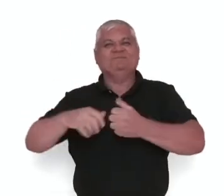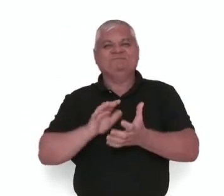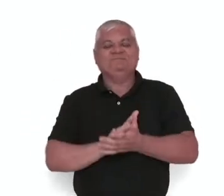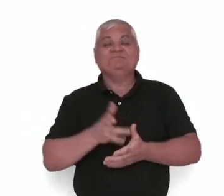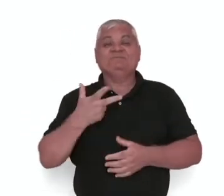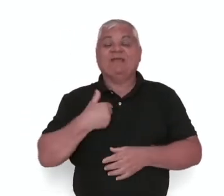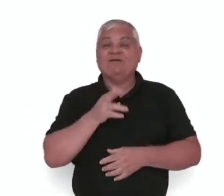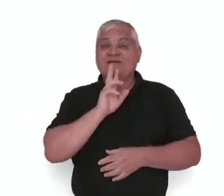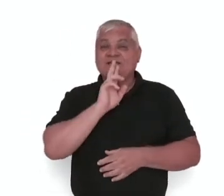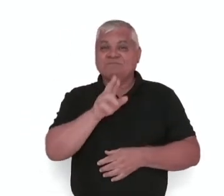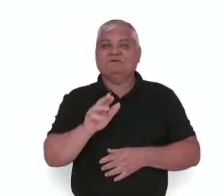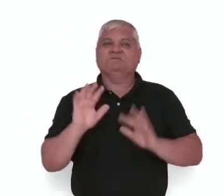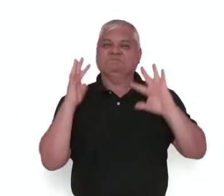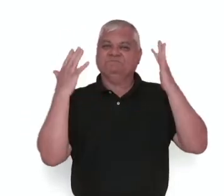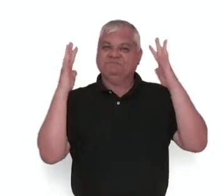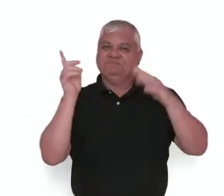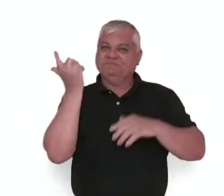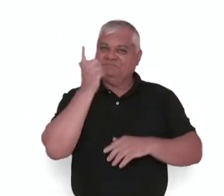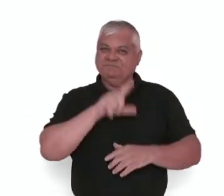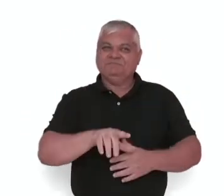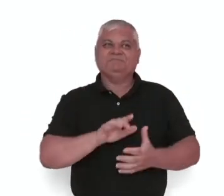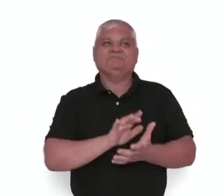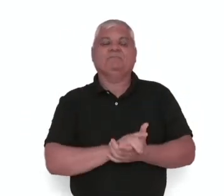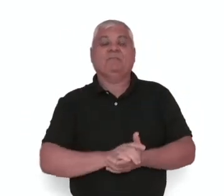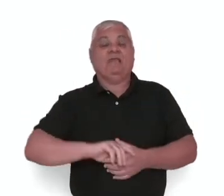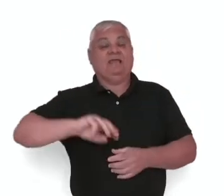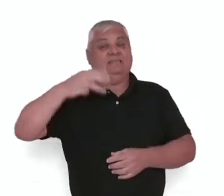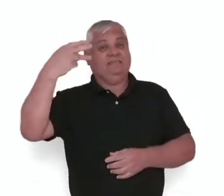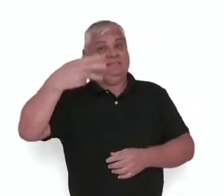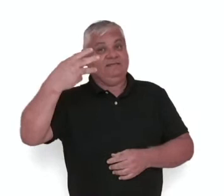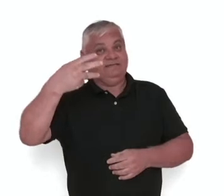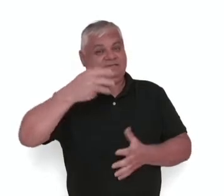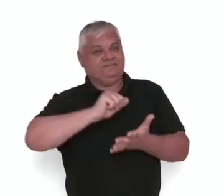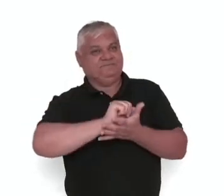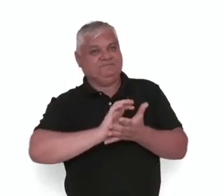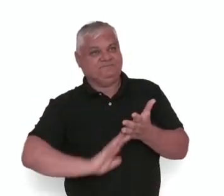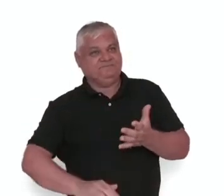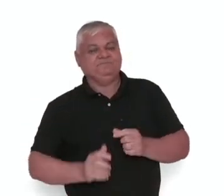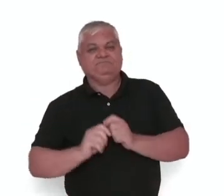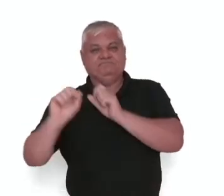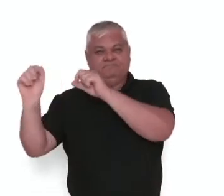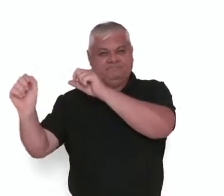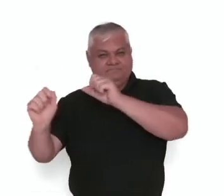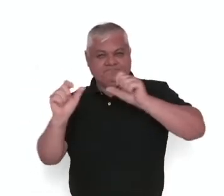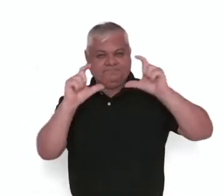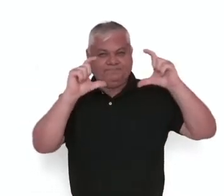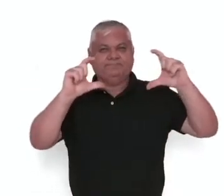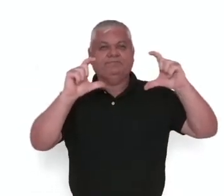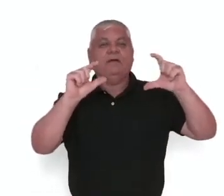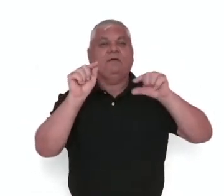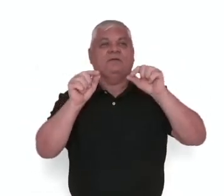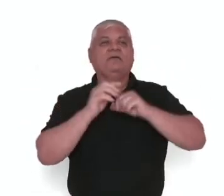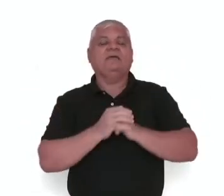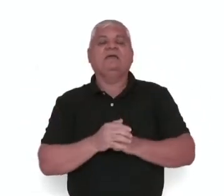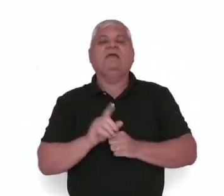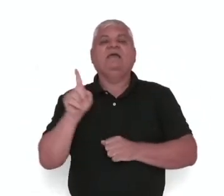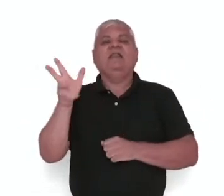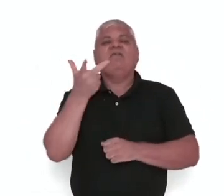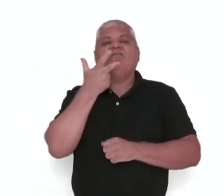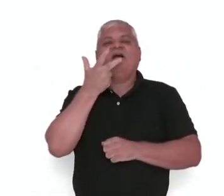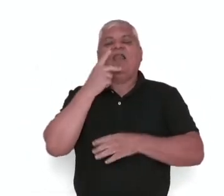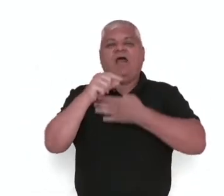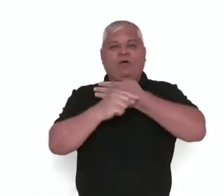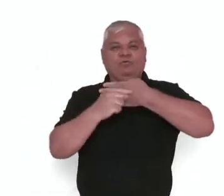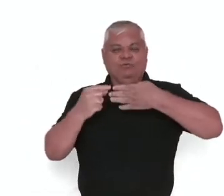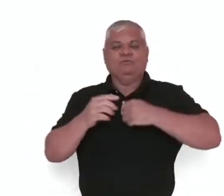resposta nesse sentido, parabéns. E para a terceira atividade, a gente retoma mais um fragmento do depoimento, no qual ele afirma o